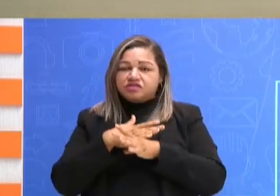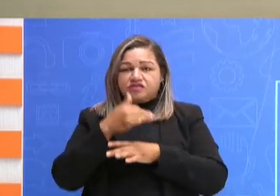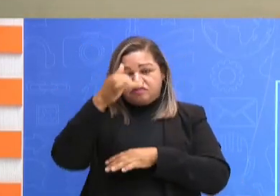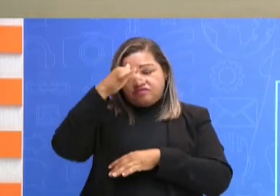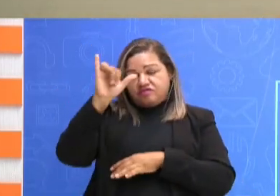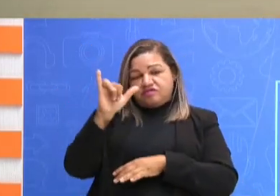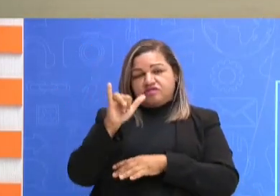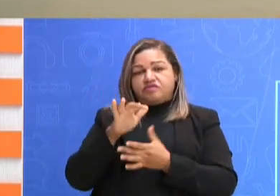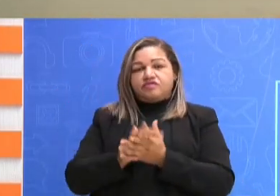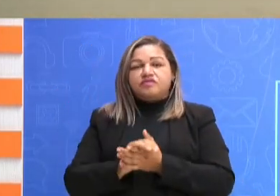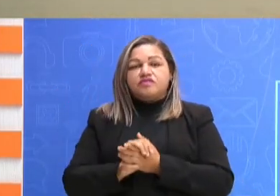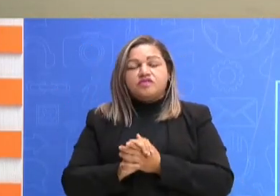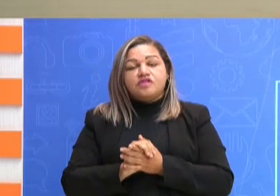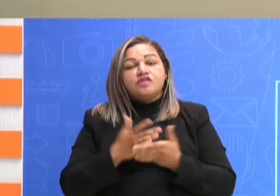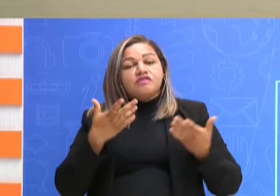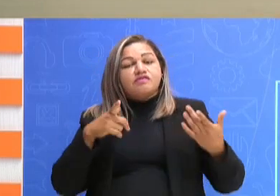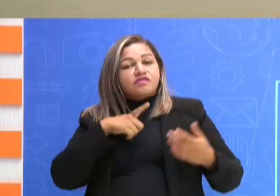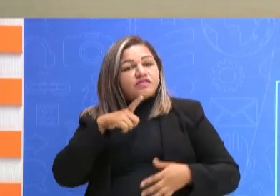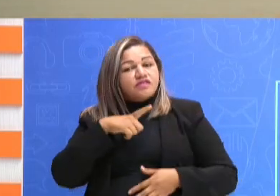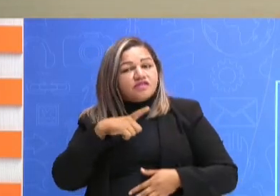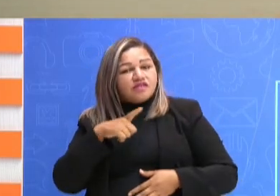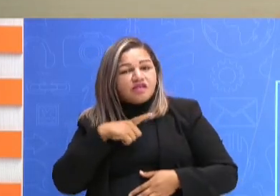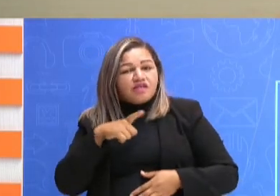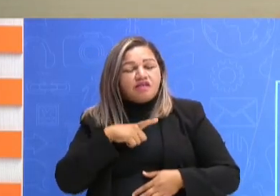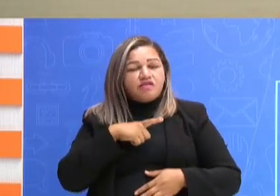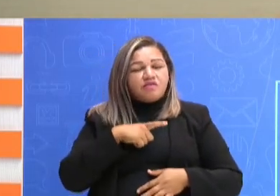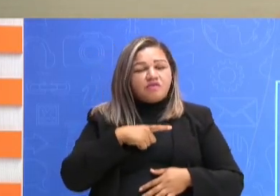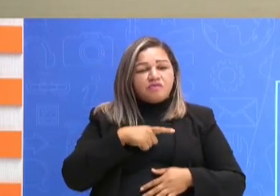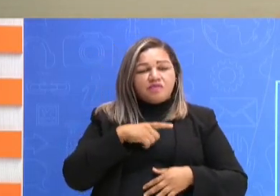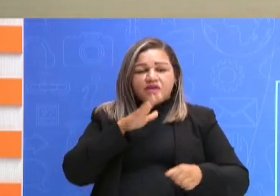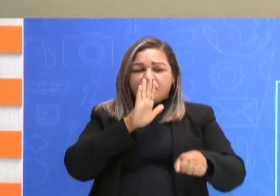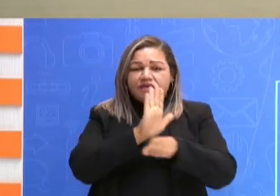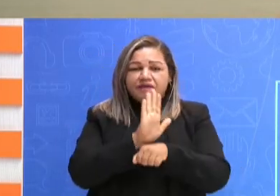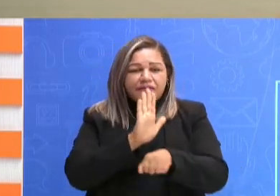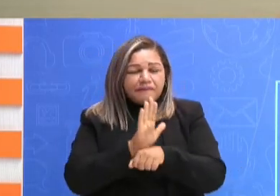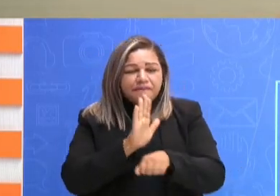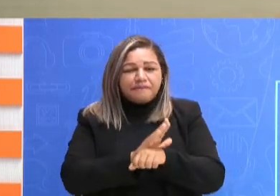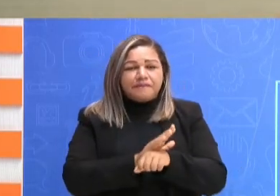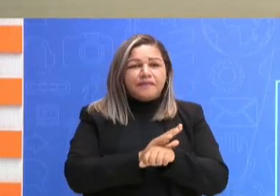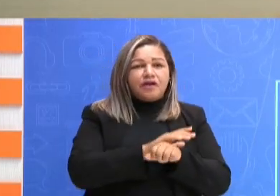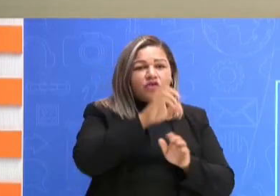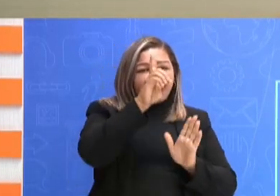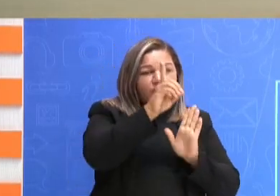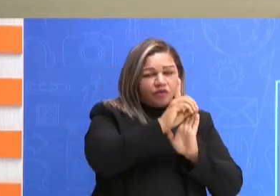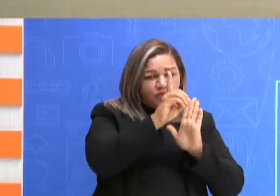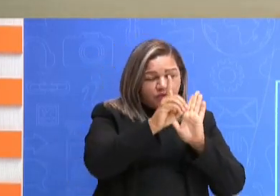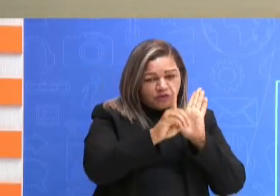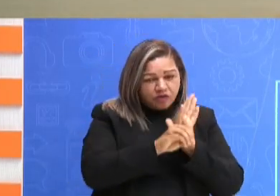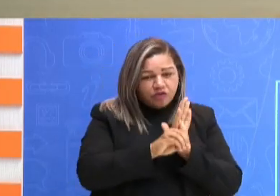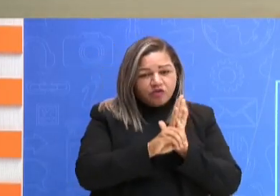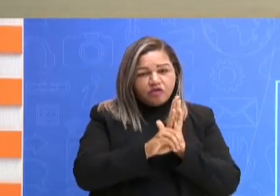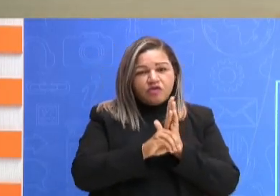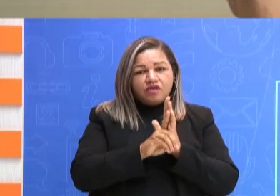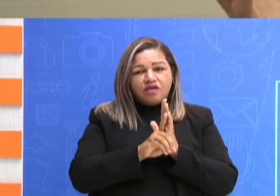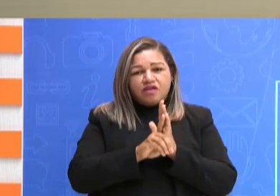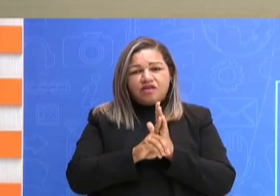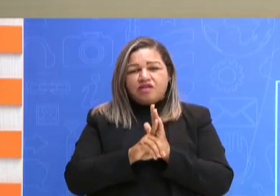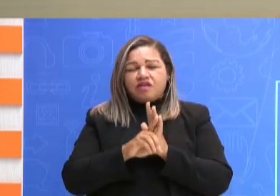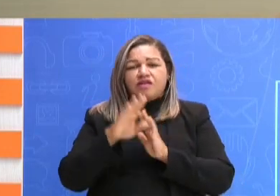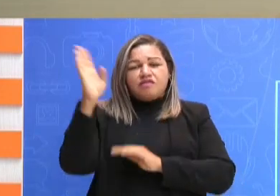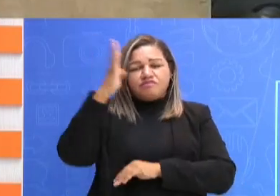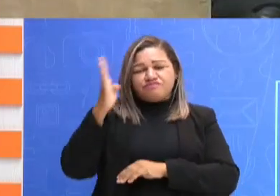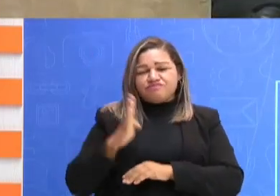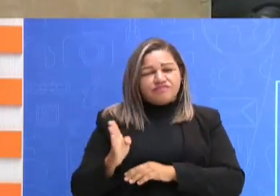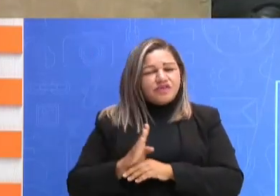assim, teve um momento em que Caxias paralisou através de decreto estadual e federal, todas as obras. O Brasil todo, na verdade. O Brasil todo